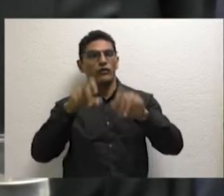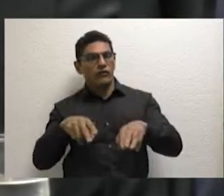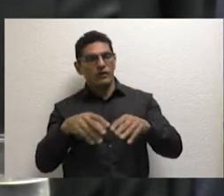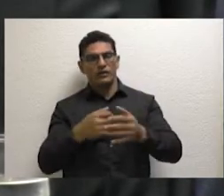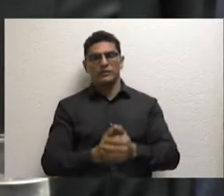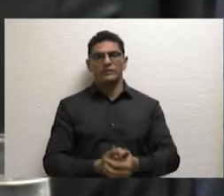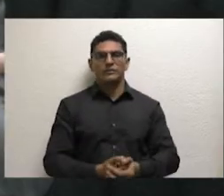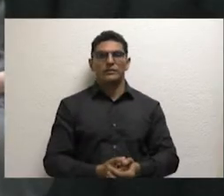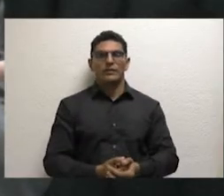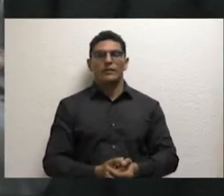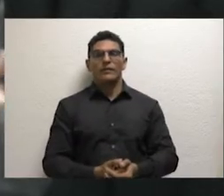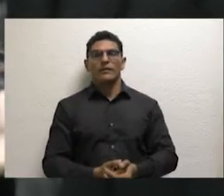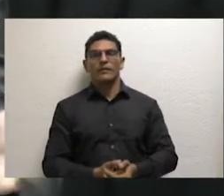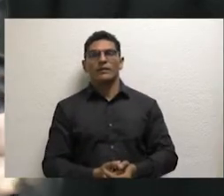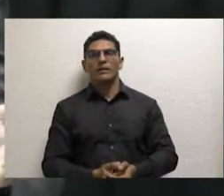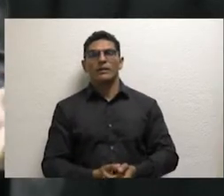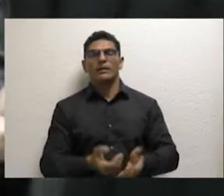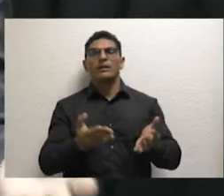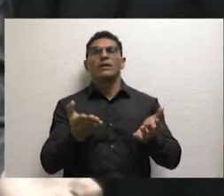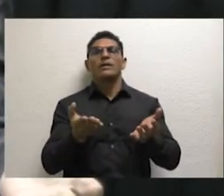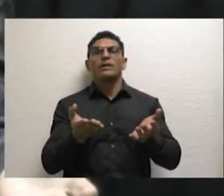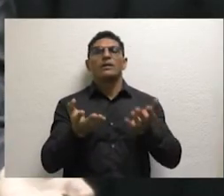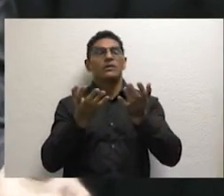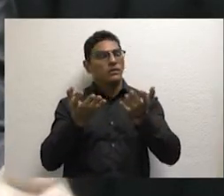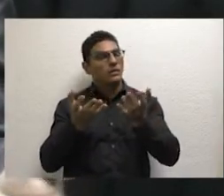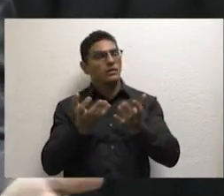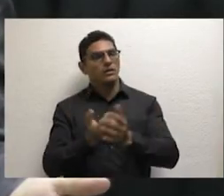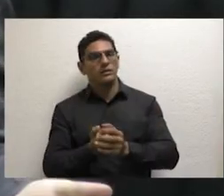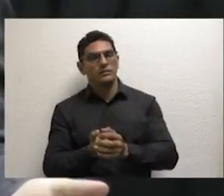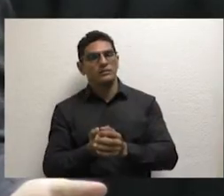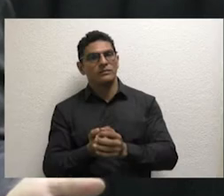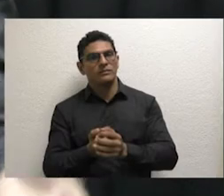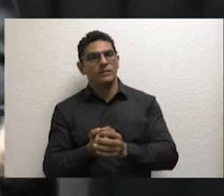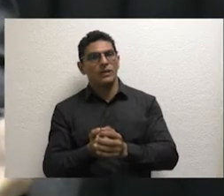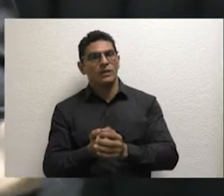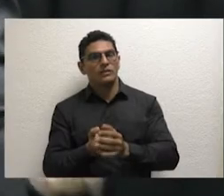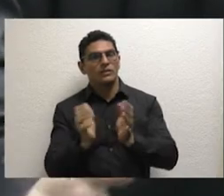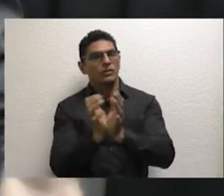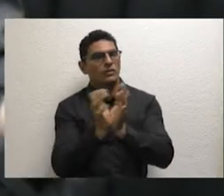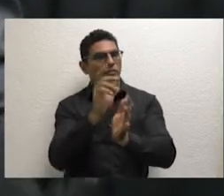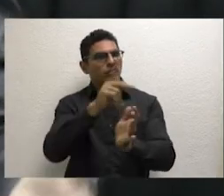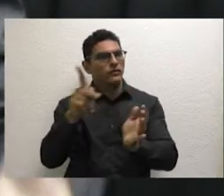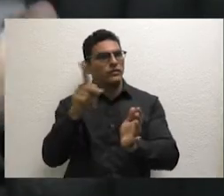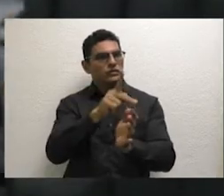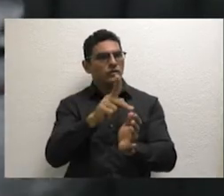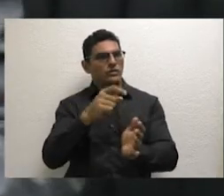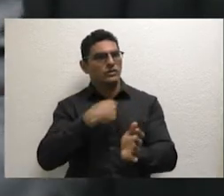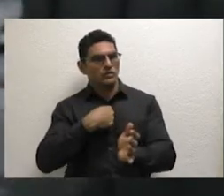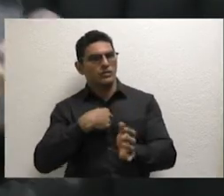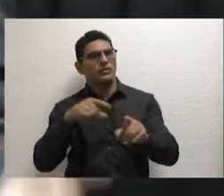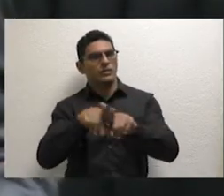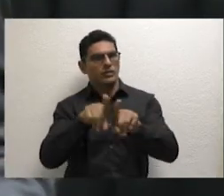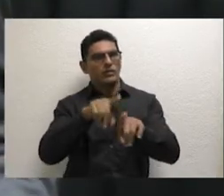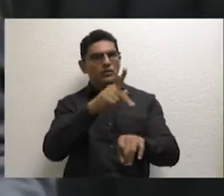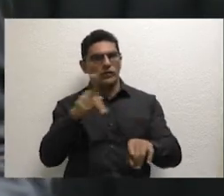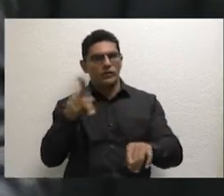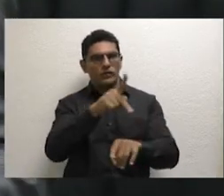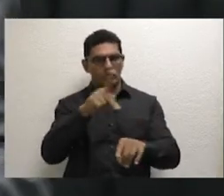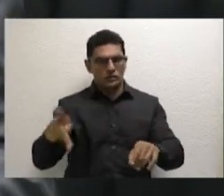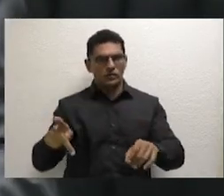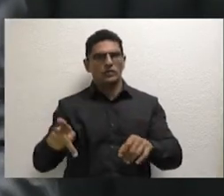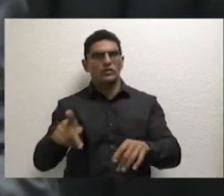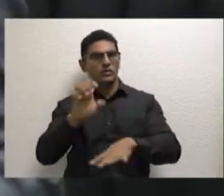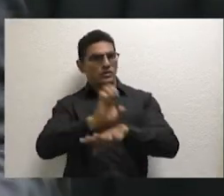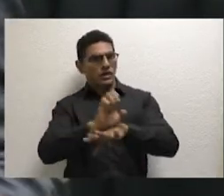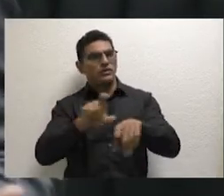aqui um dos momentos ímpar da categoria dos professores eu que sou concursado tanto do estado como do